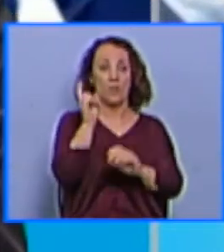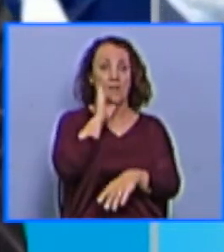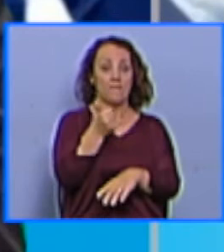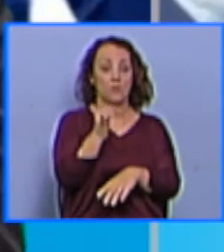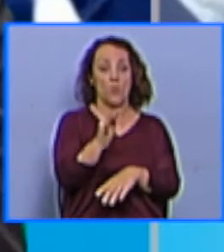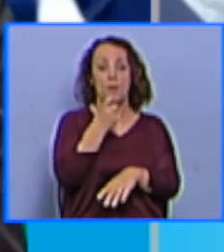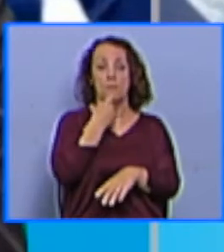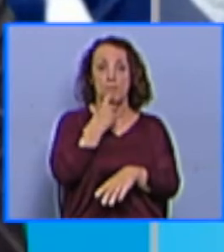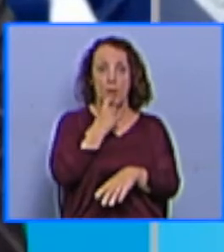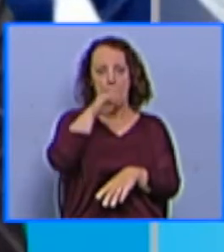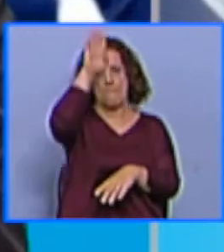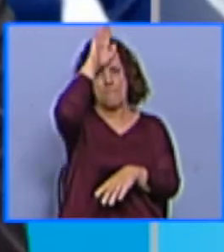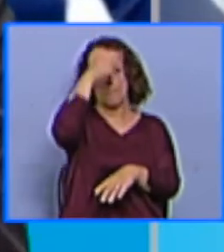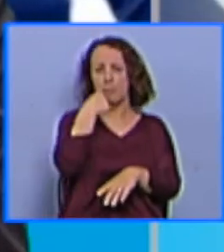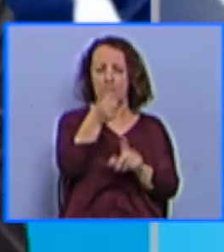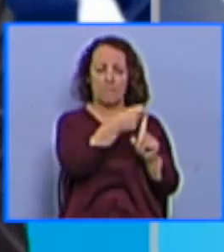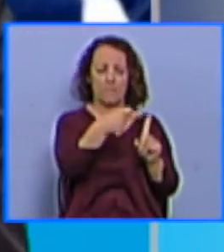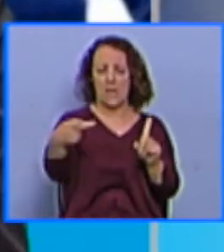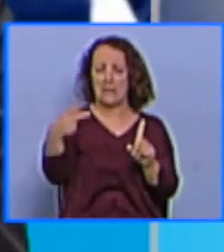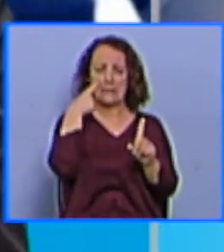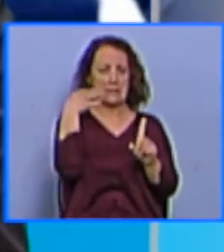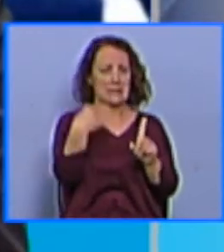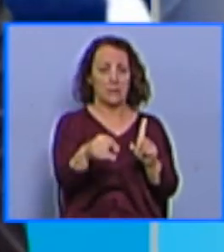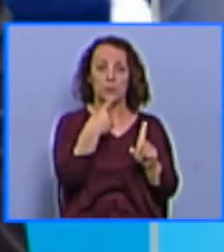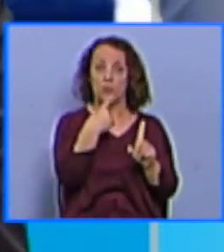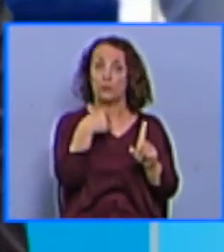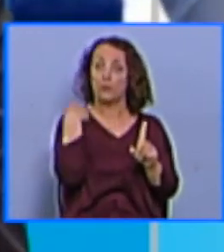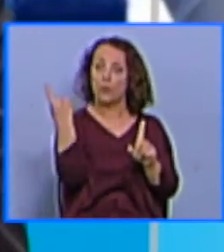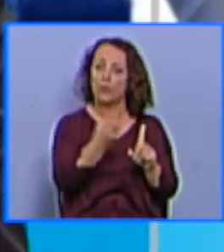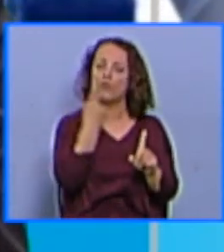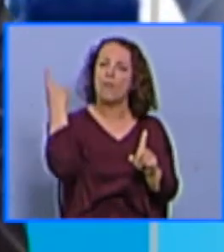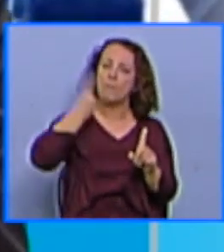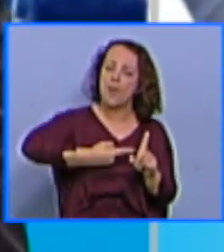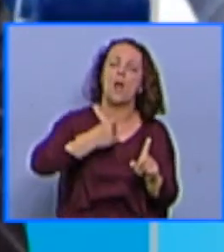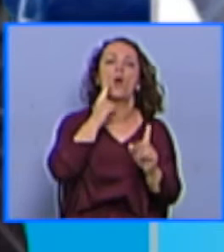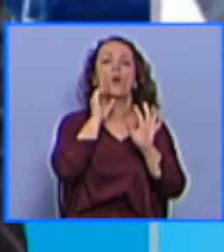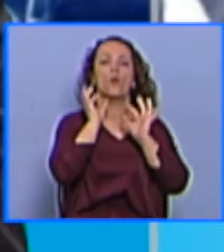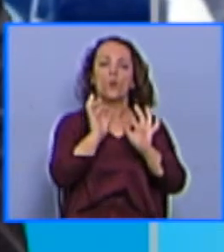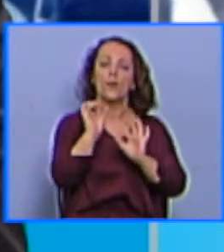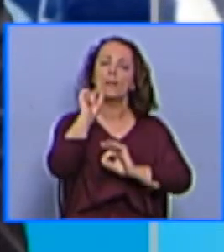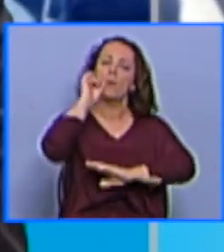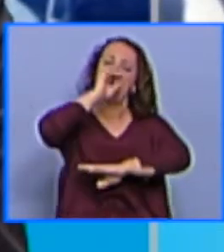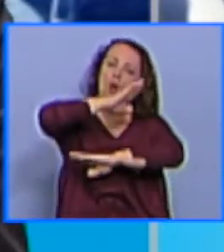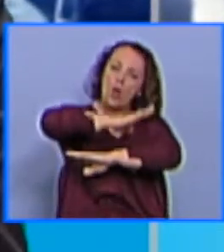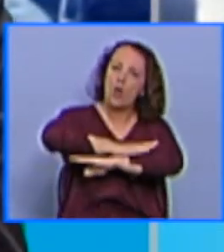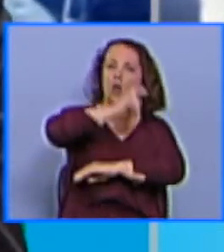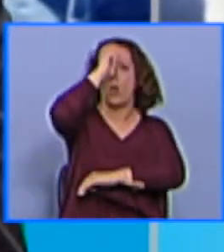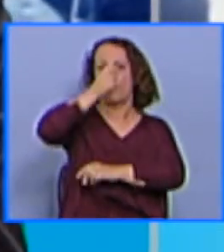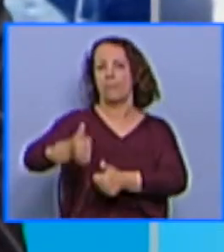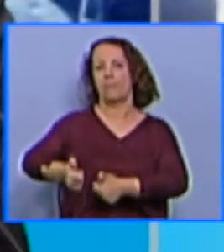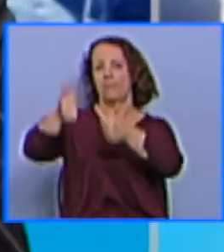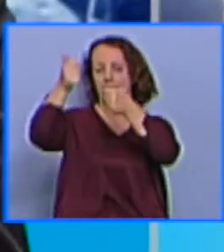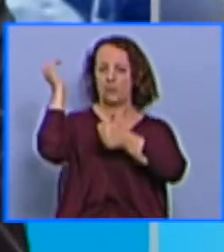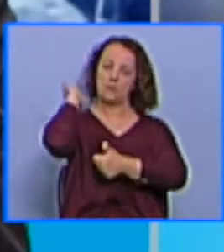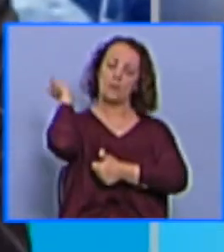de Abril, numa frase muito simples, em forma orante, para termos todos prudência e obediência às autoridades. Nós aqui pusemos